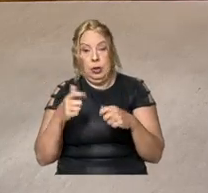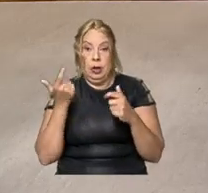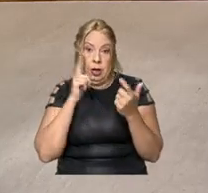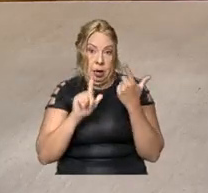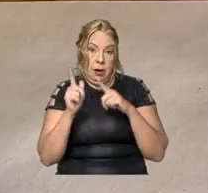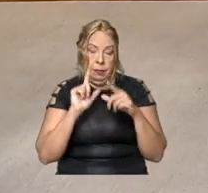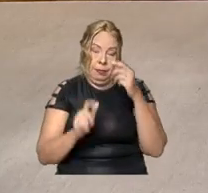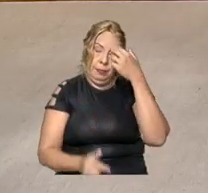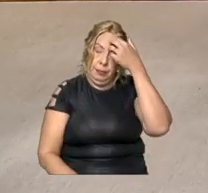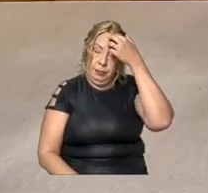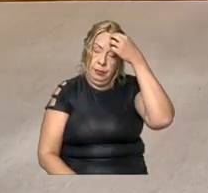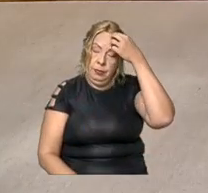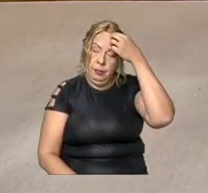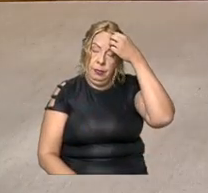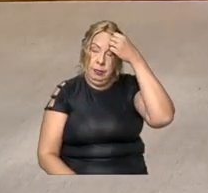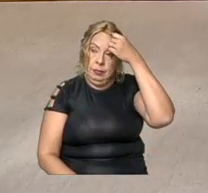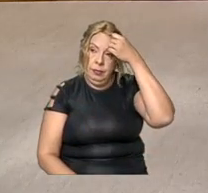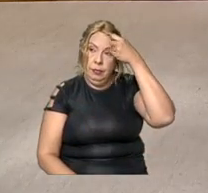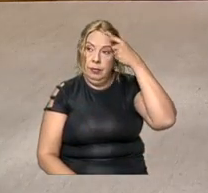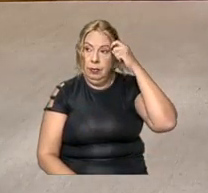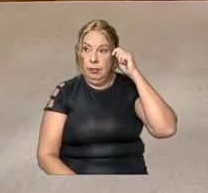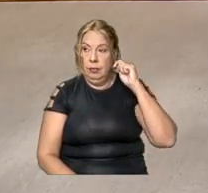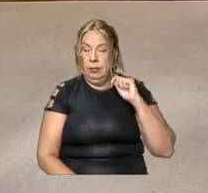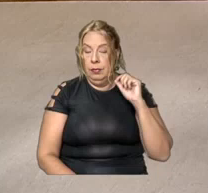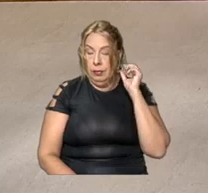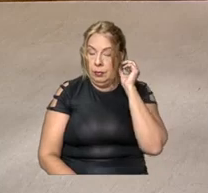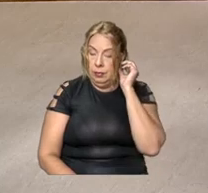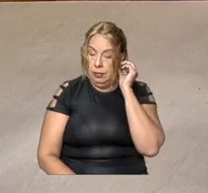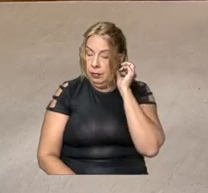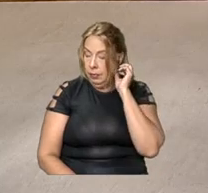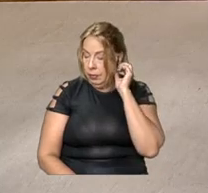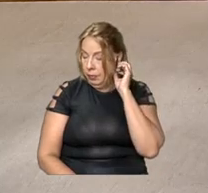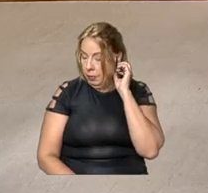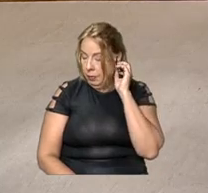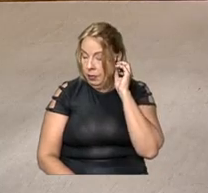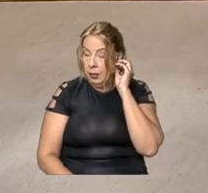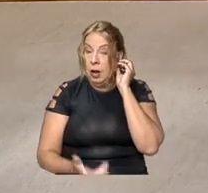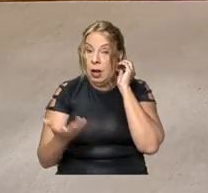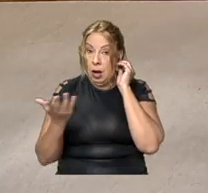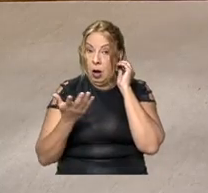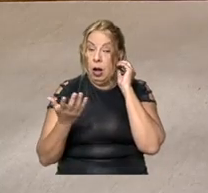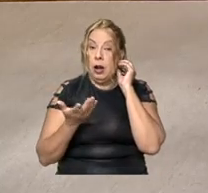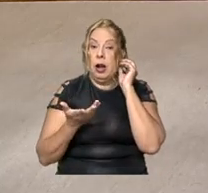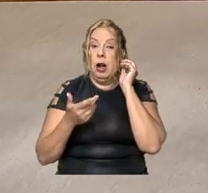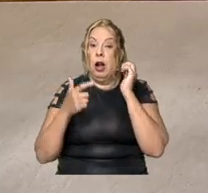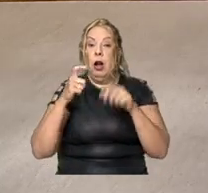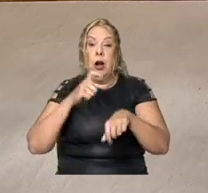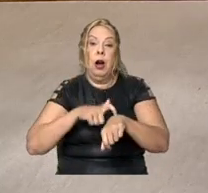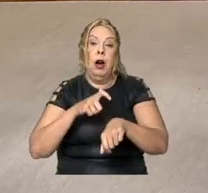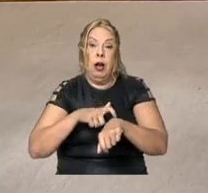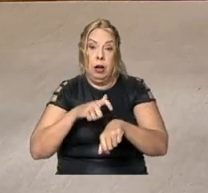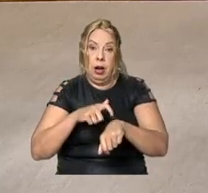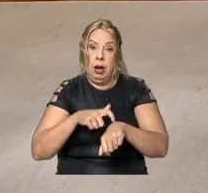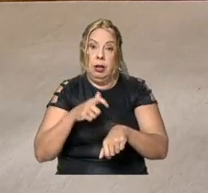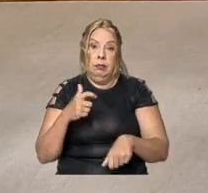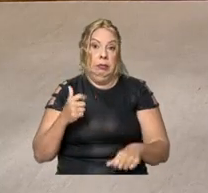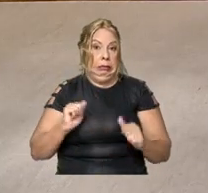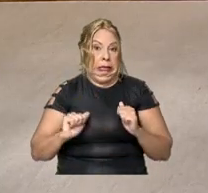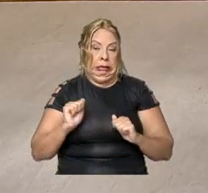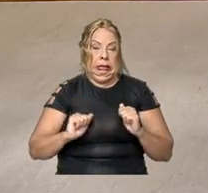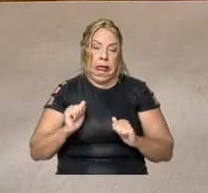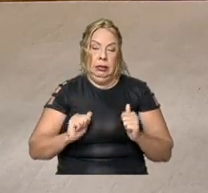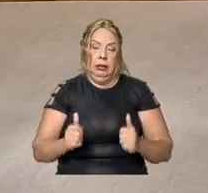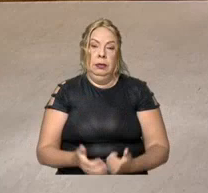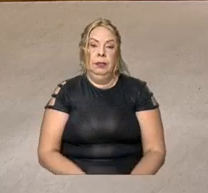E agora, chegou a hora dele, o mais esperado. Gente, coração. Aquela premiação que vai fazer os papais só dizerem sim para